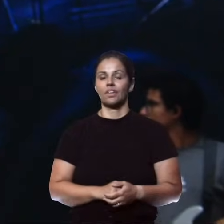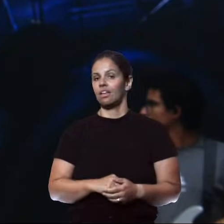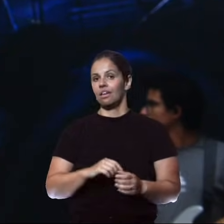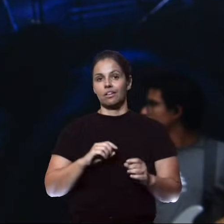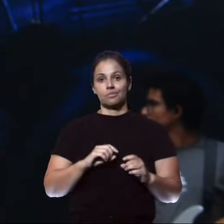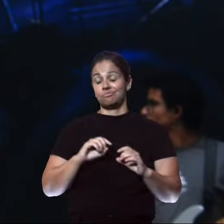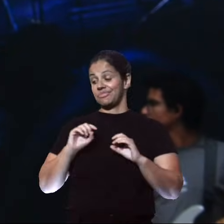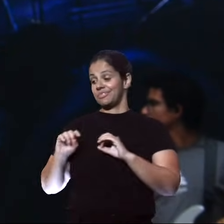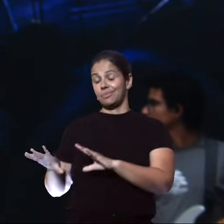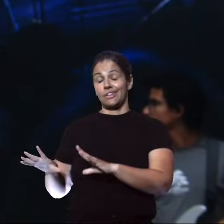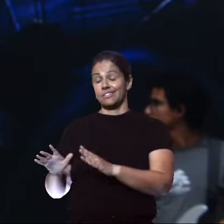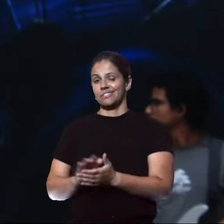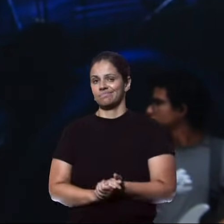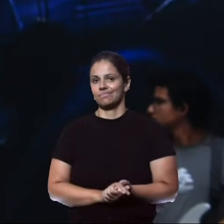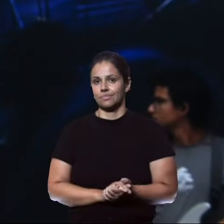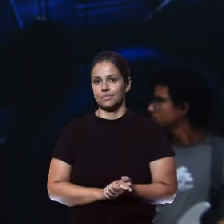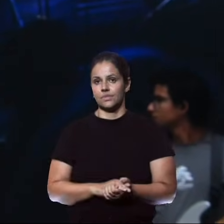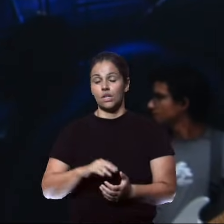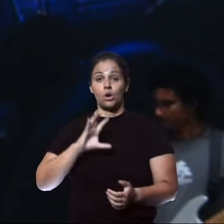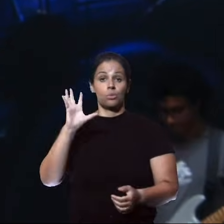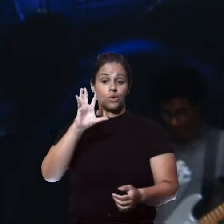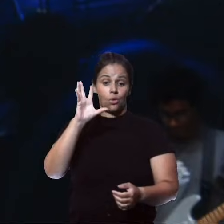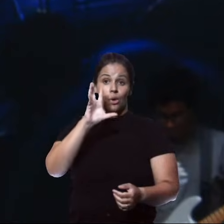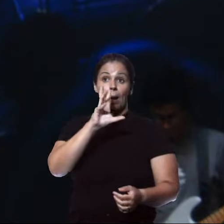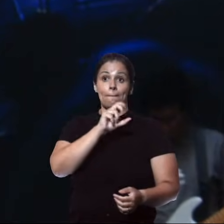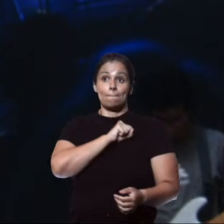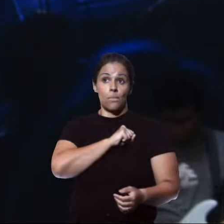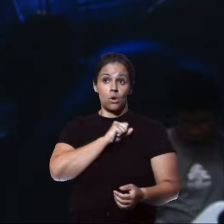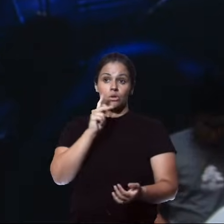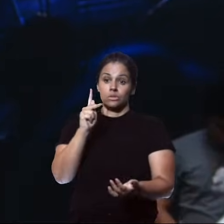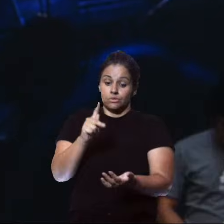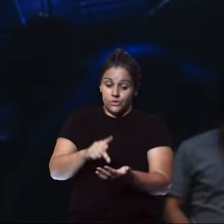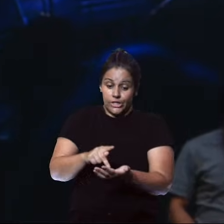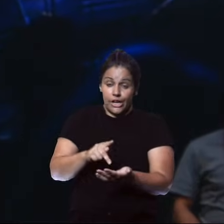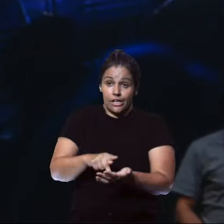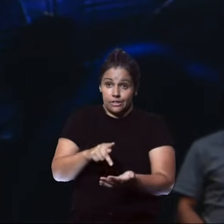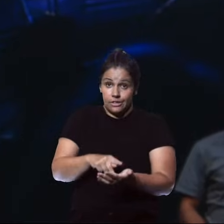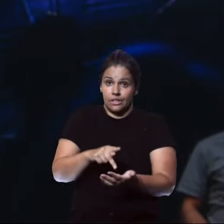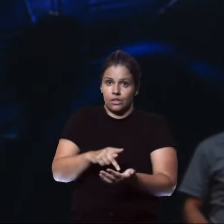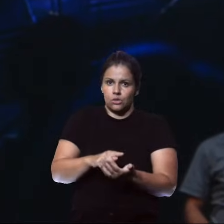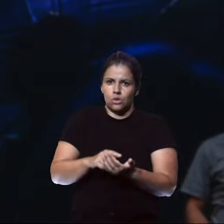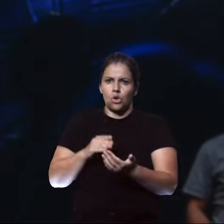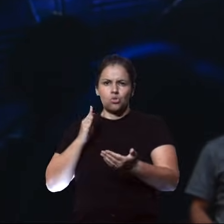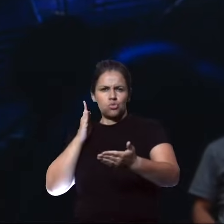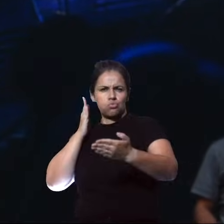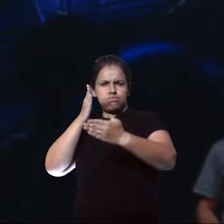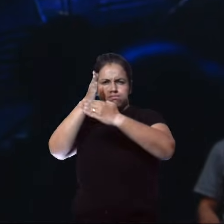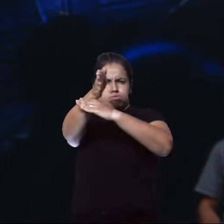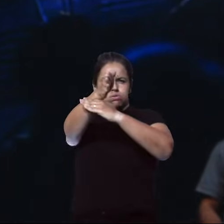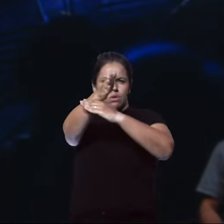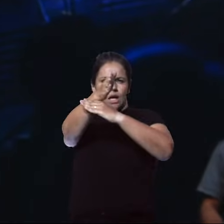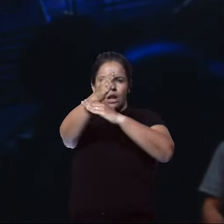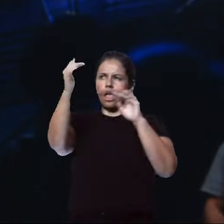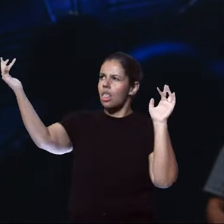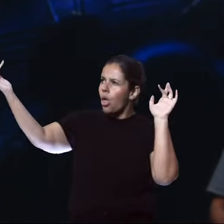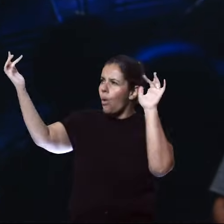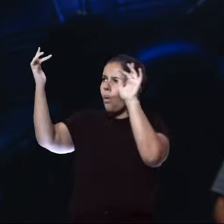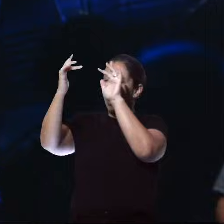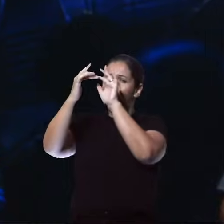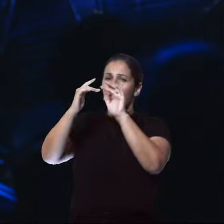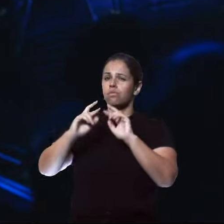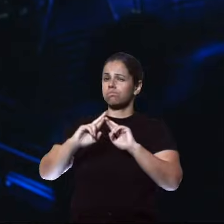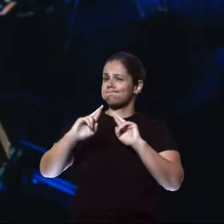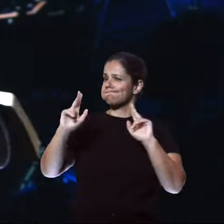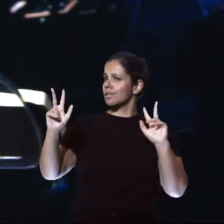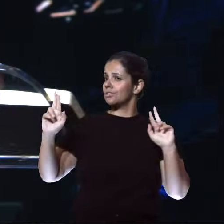família. Com amor, nós vamos além de todas essas coisas. Eu acho interessante porque